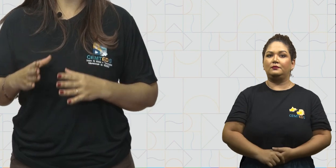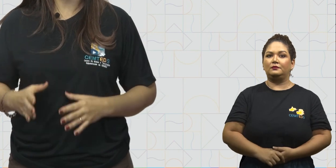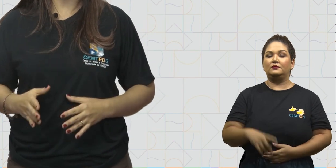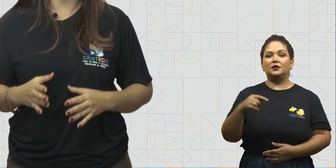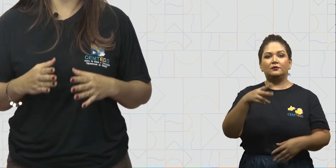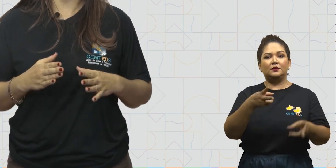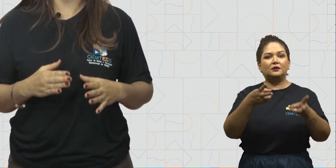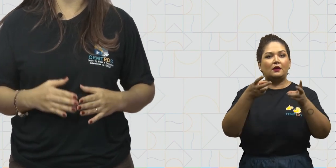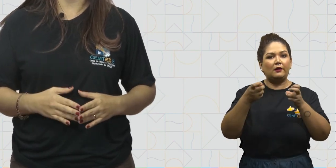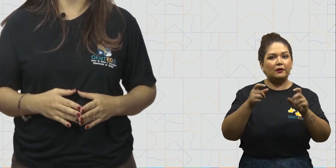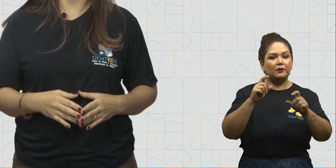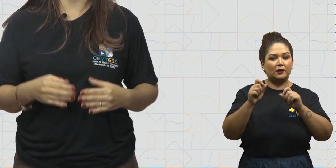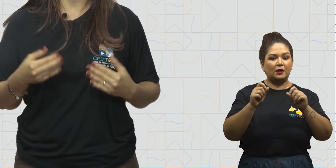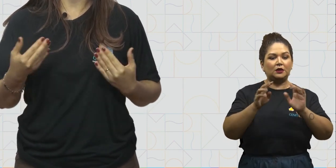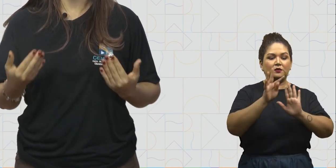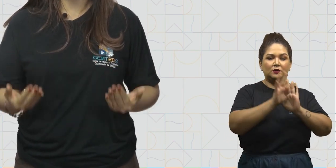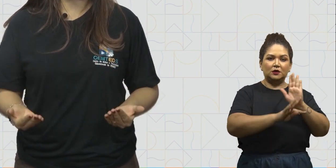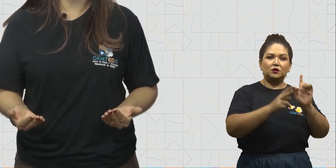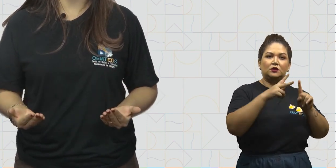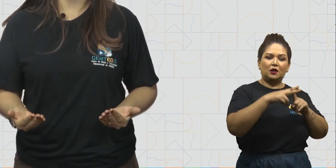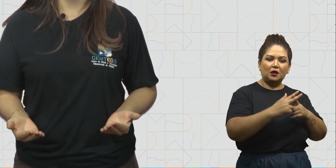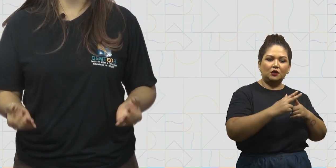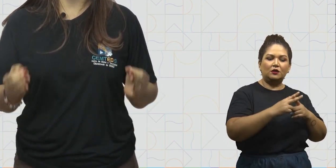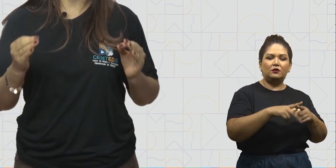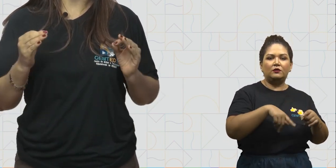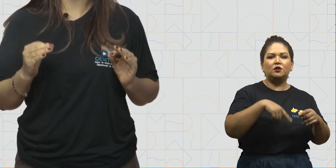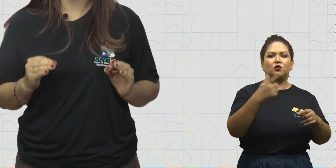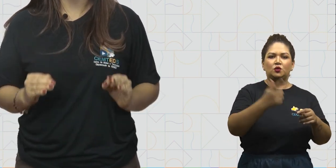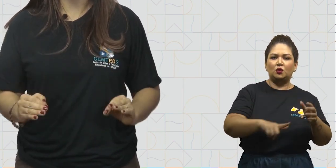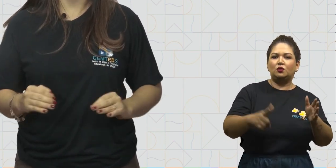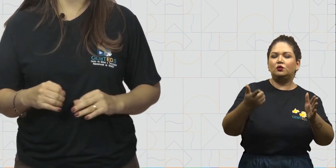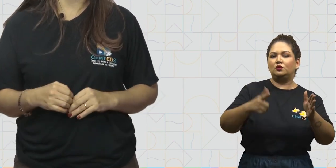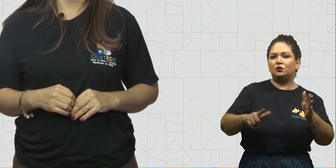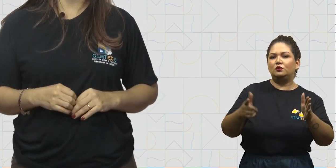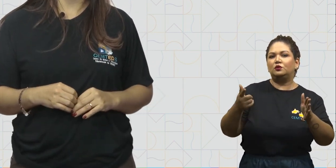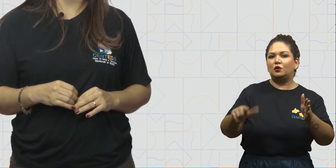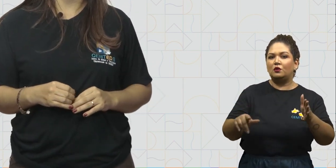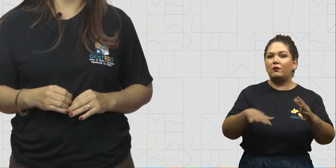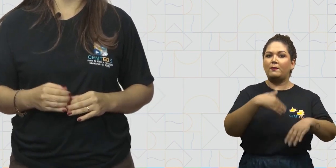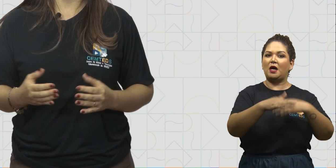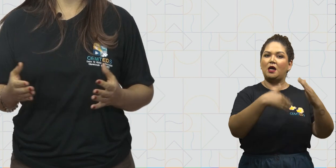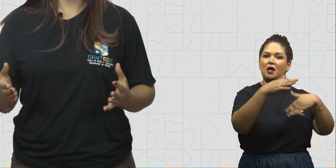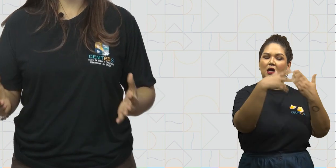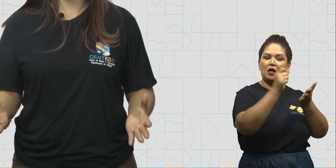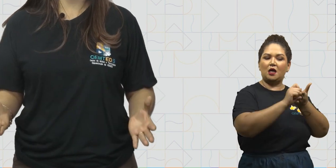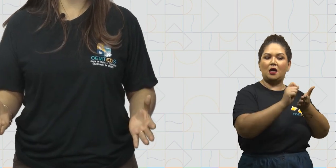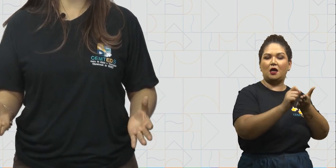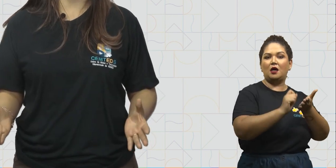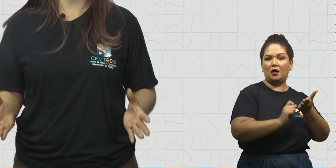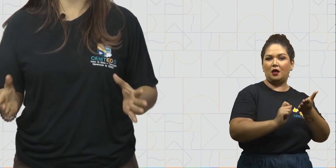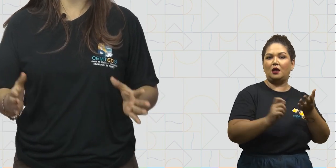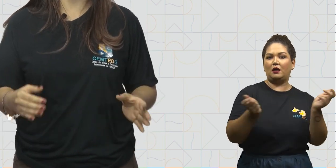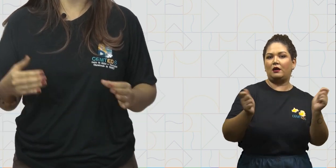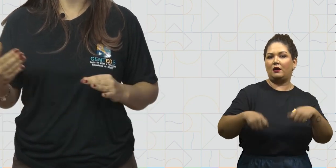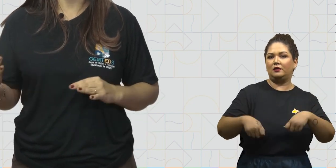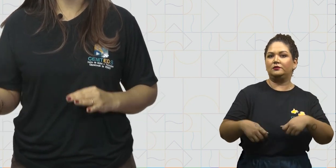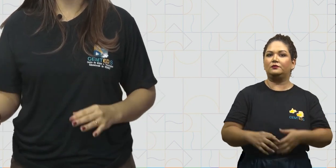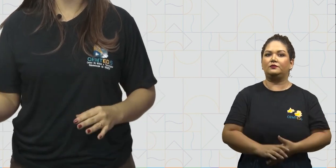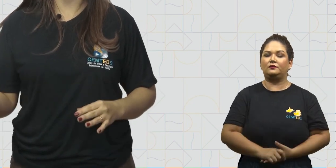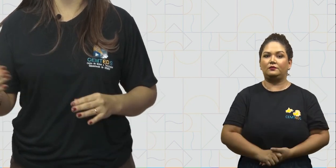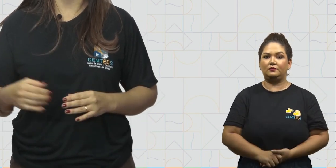que a cada revisão feita melhorará a sua capacidade de escrita. E para te ajudar a